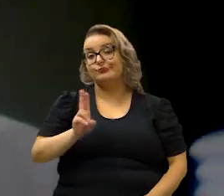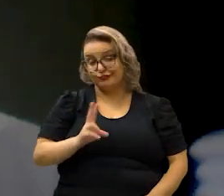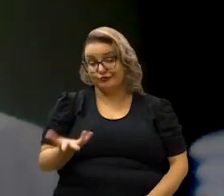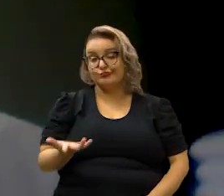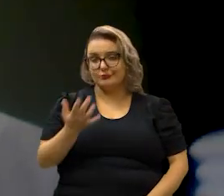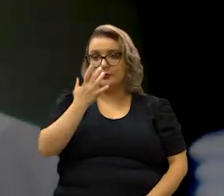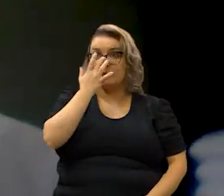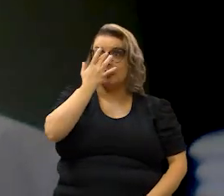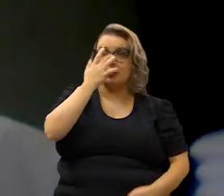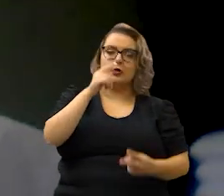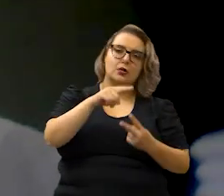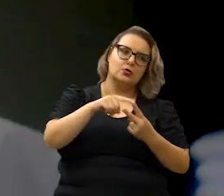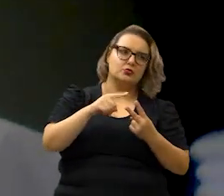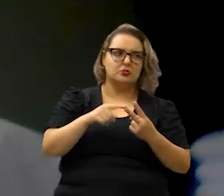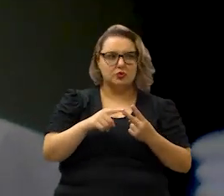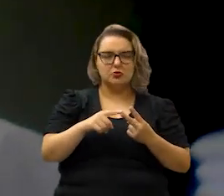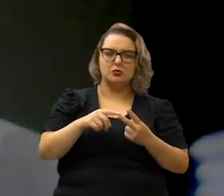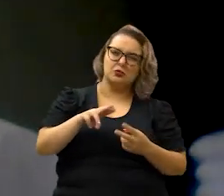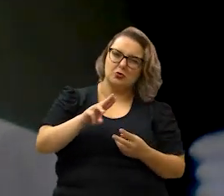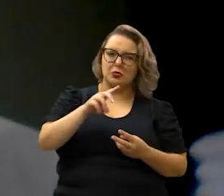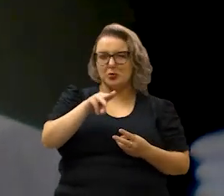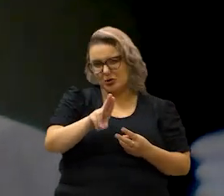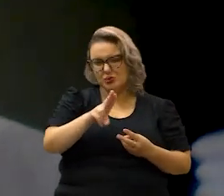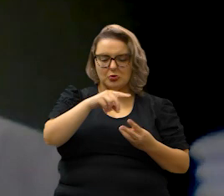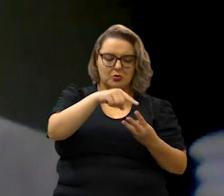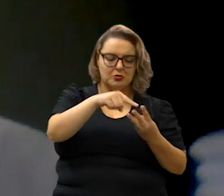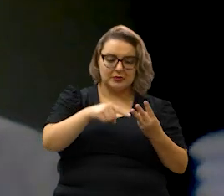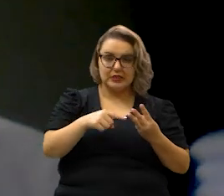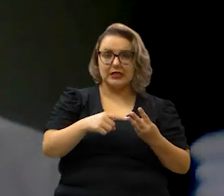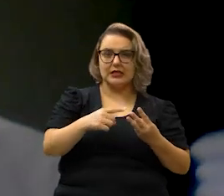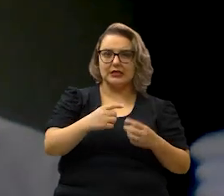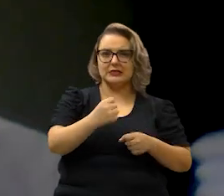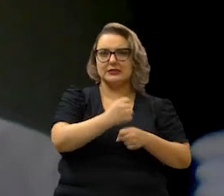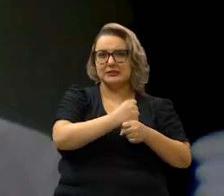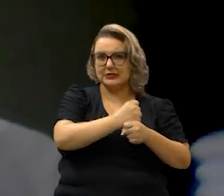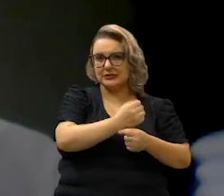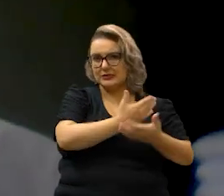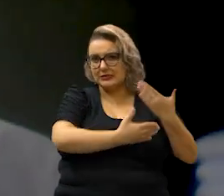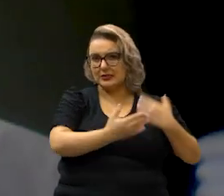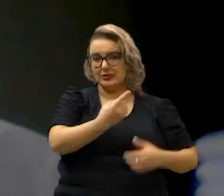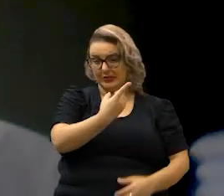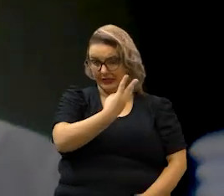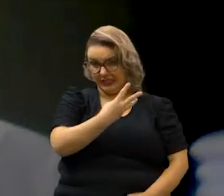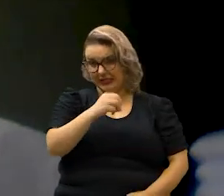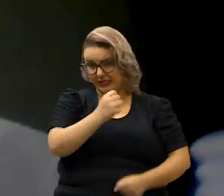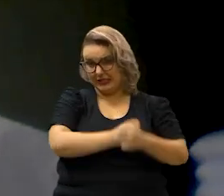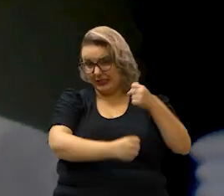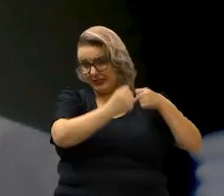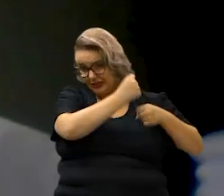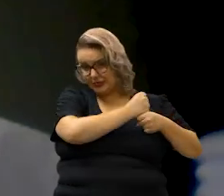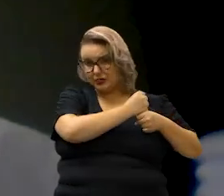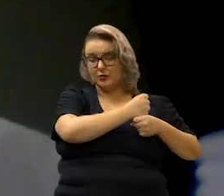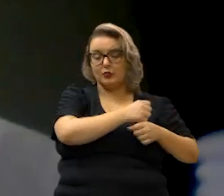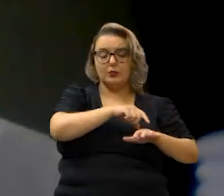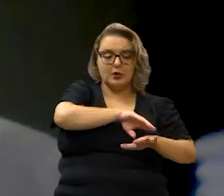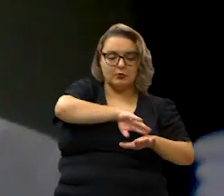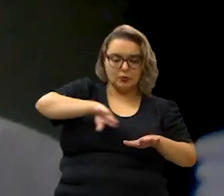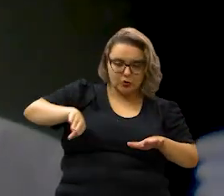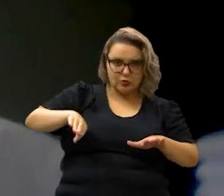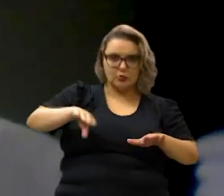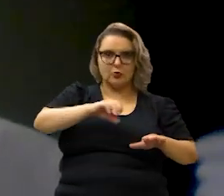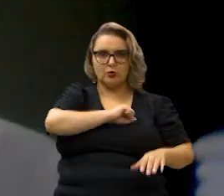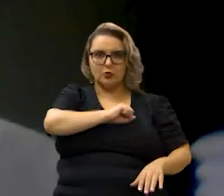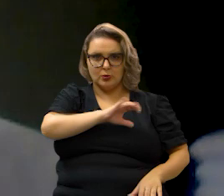Há 2 ou 3 décadas atrás, um dos critérios para excluir infarto de